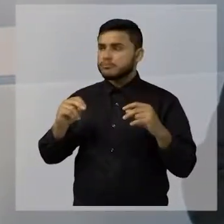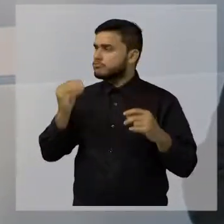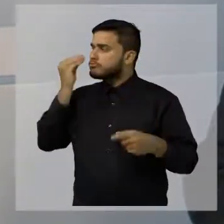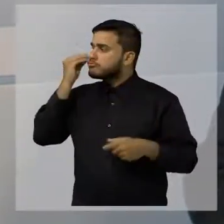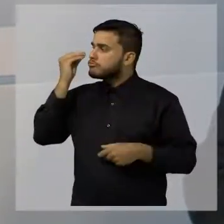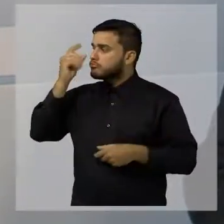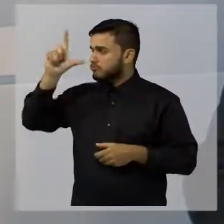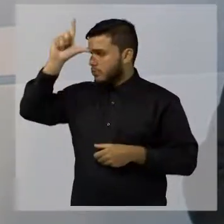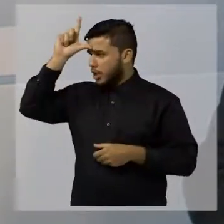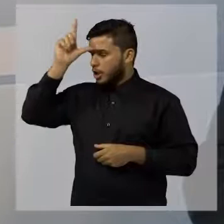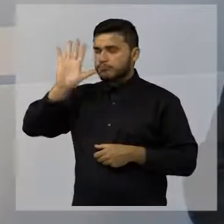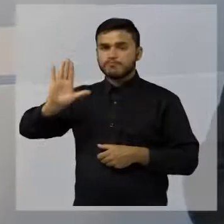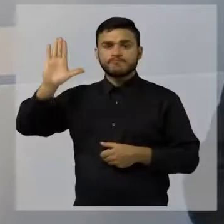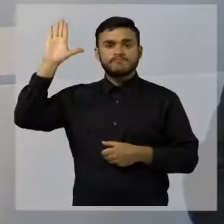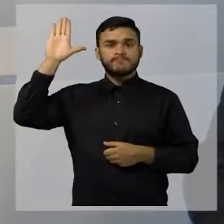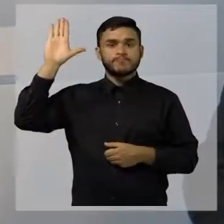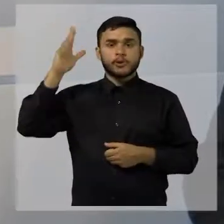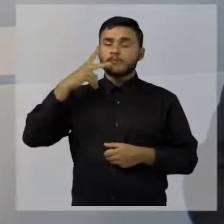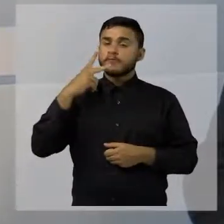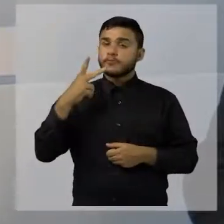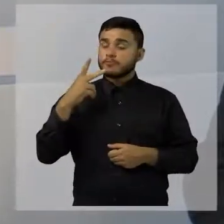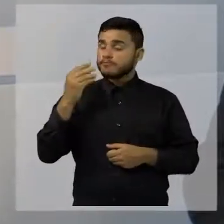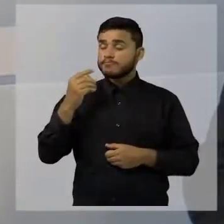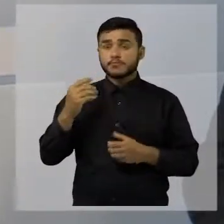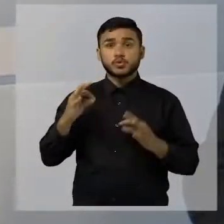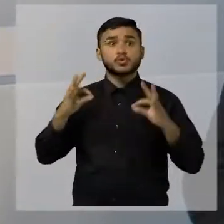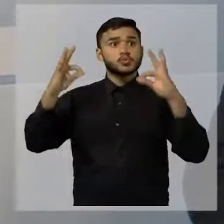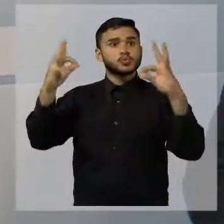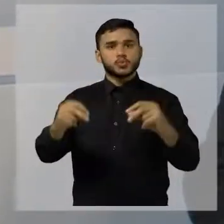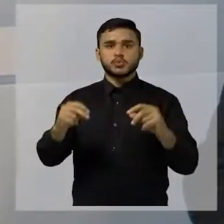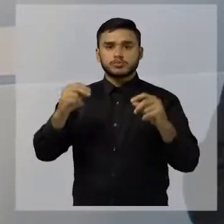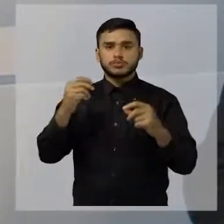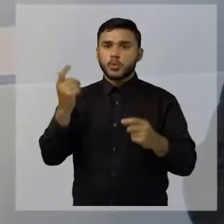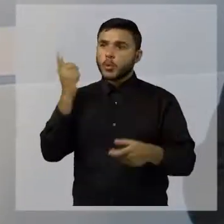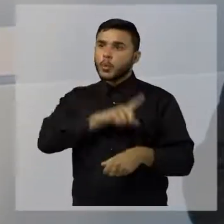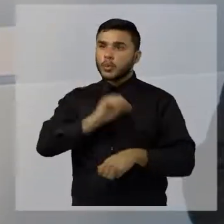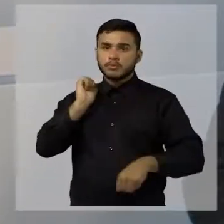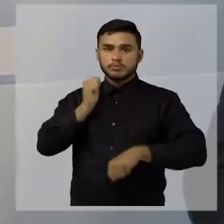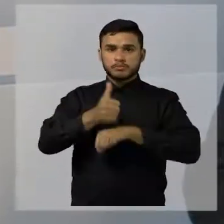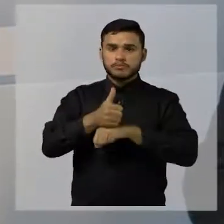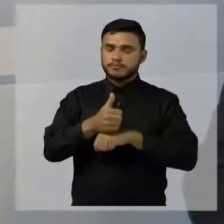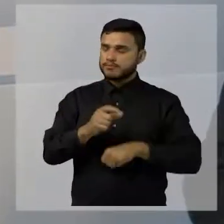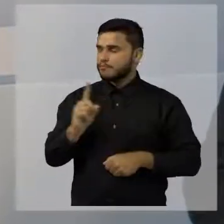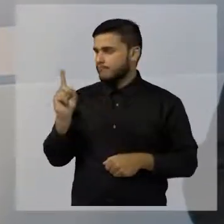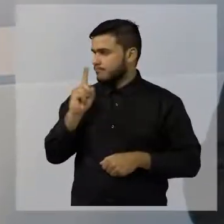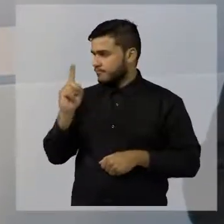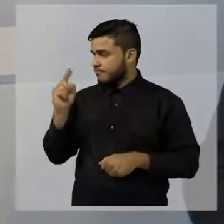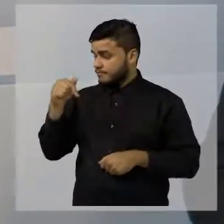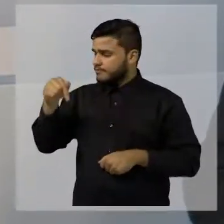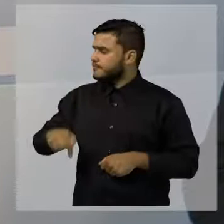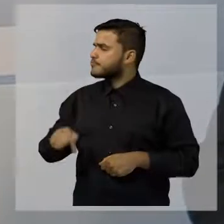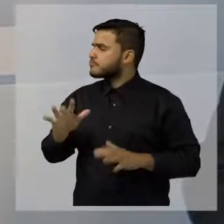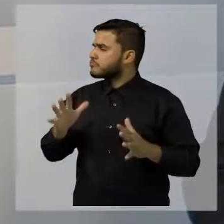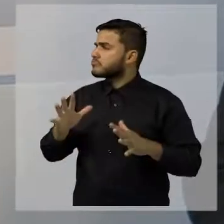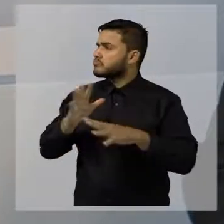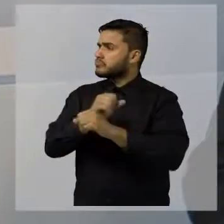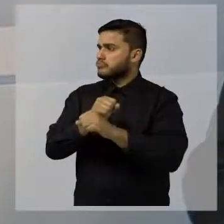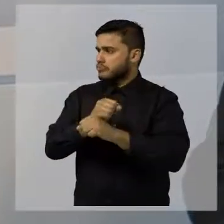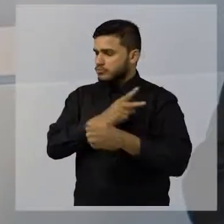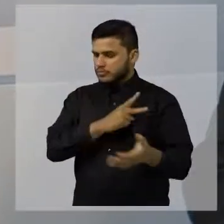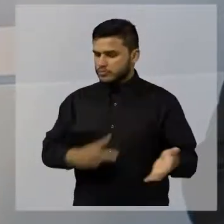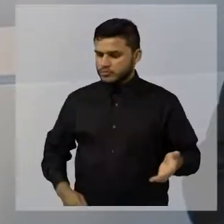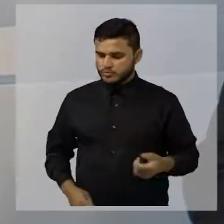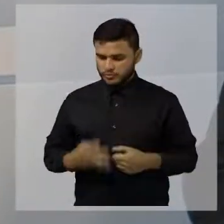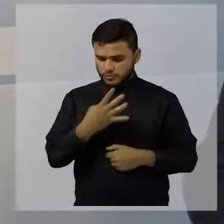sorte, né, de conseguir um mandato. Por exemplo, nós temos 43 vereadores na Câmara Municipal de Fortaleza. A última eleição nós